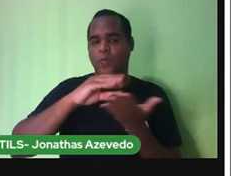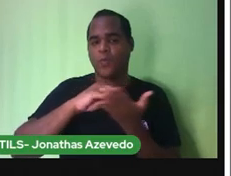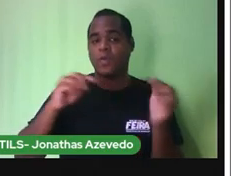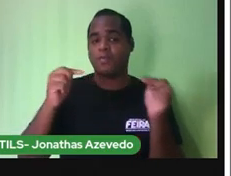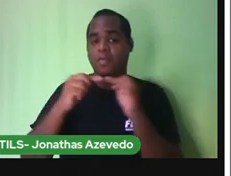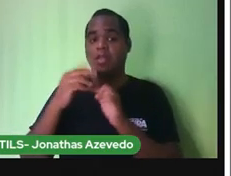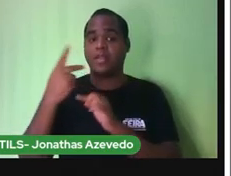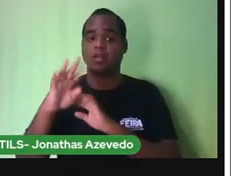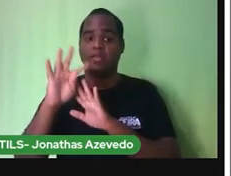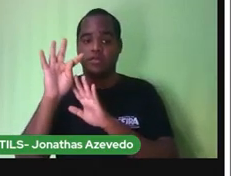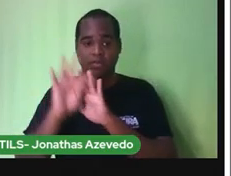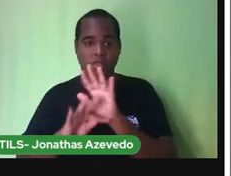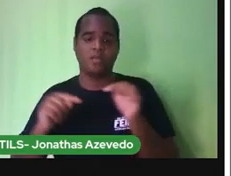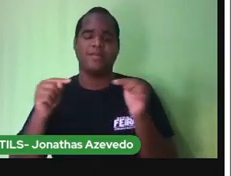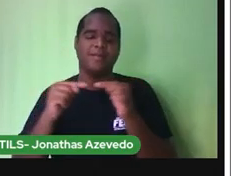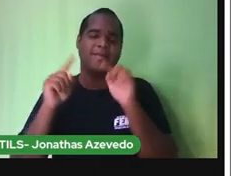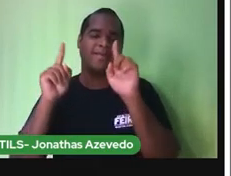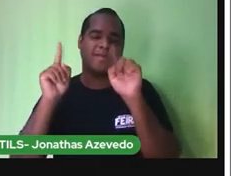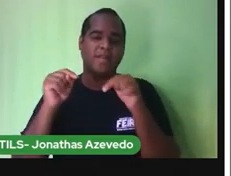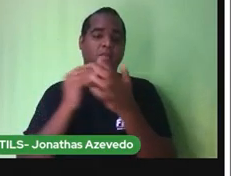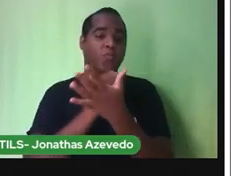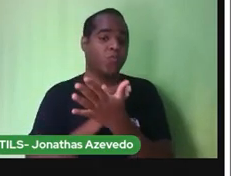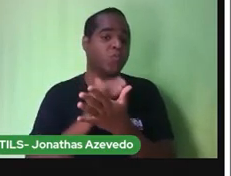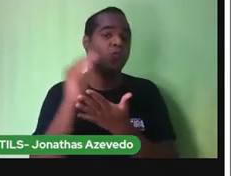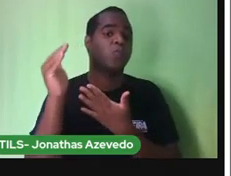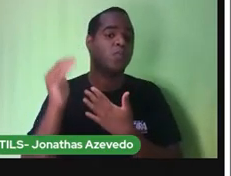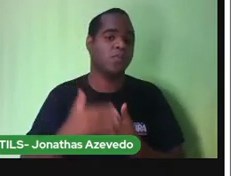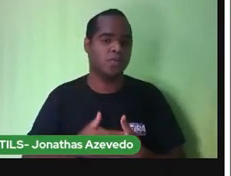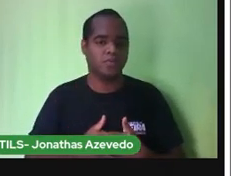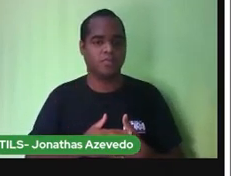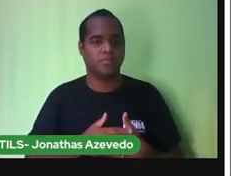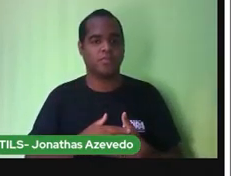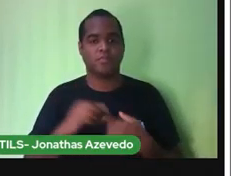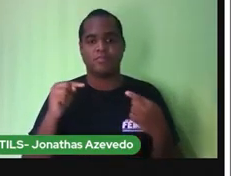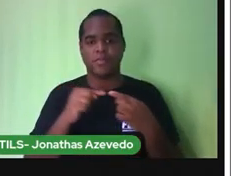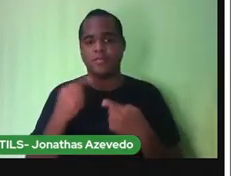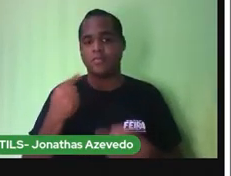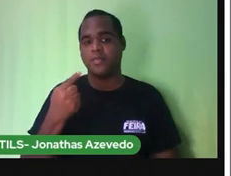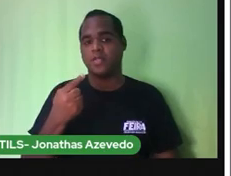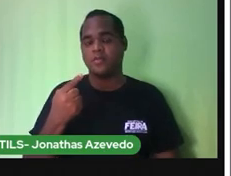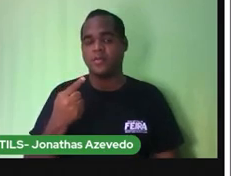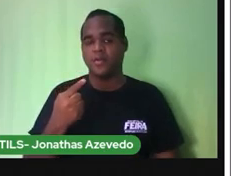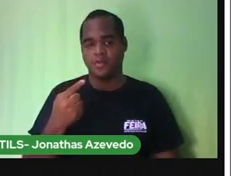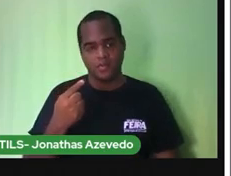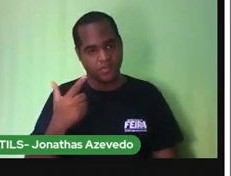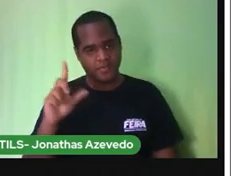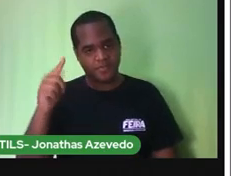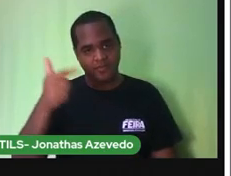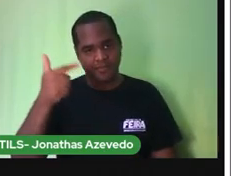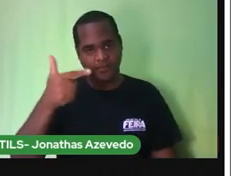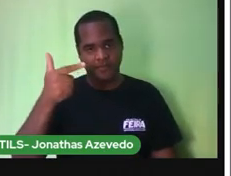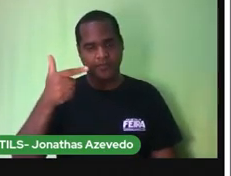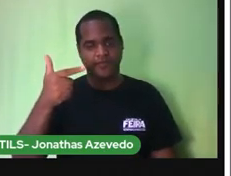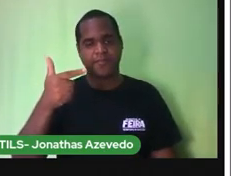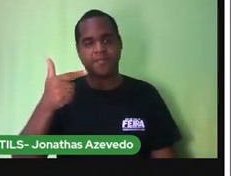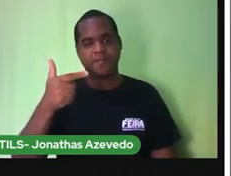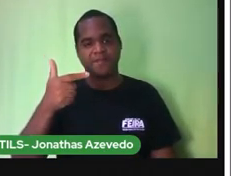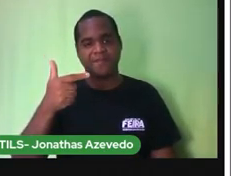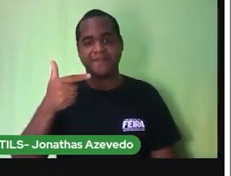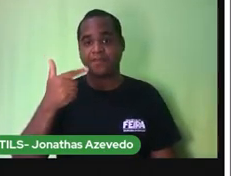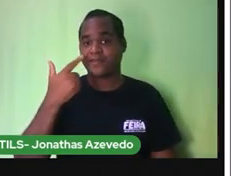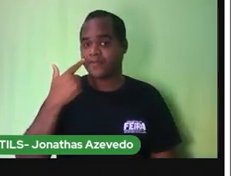T está no início com a letrinha seja a primeira e na segunda coluna se